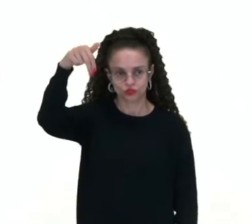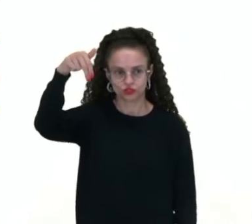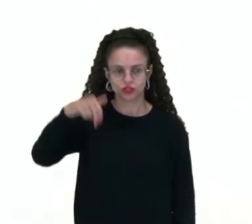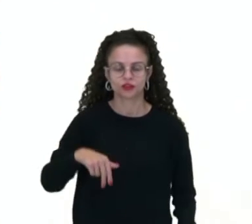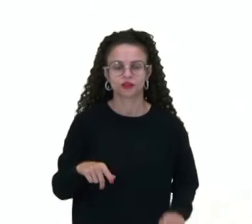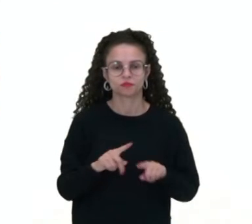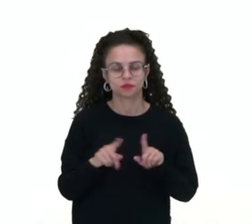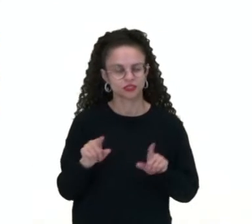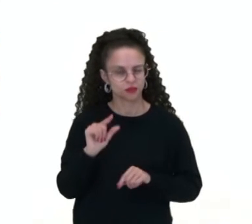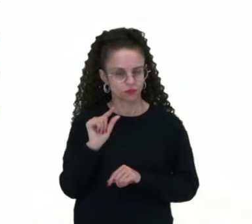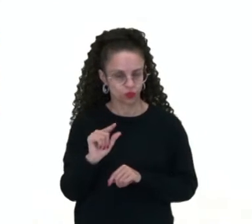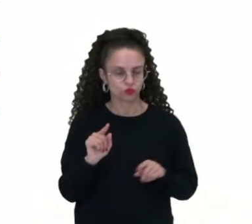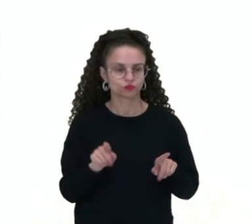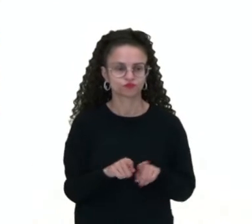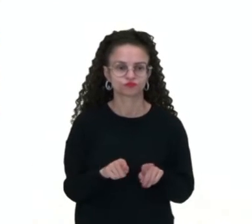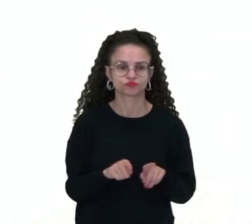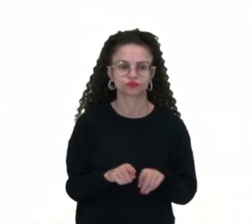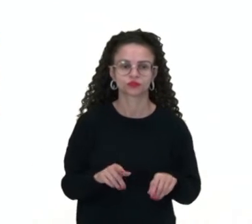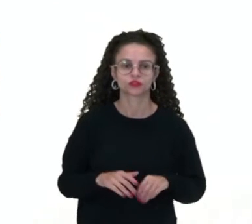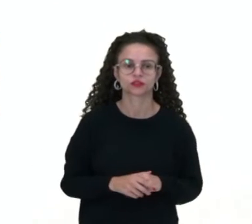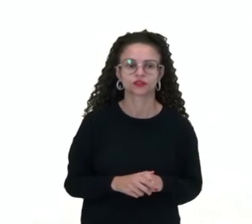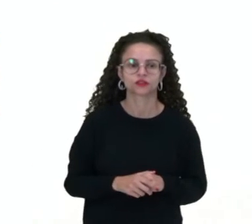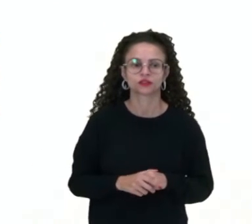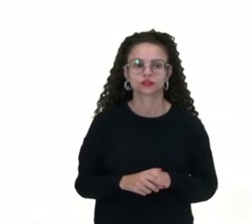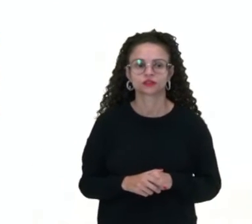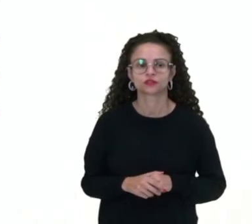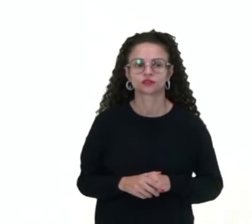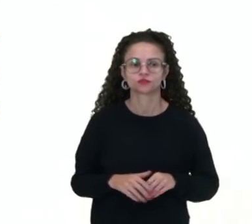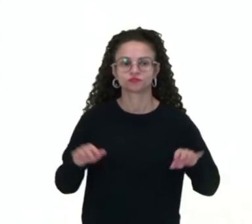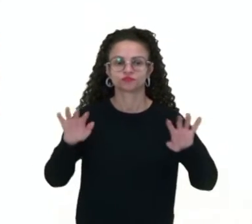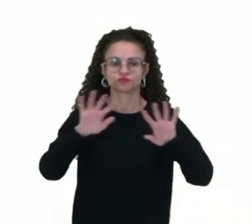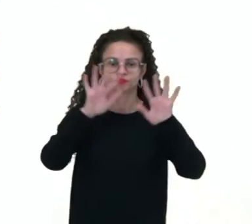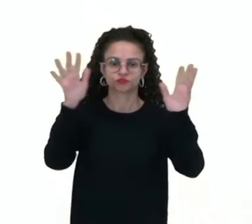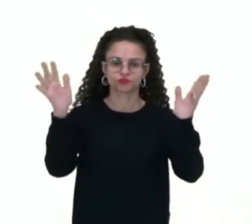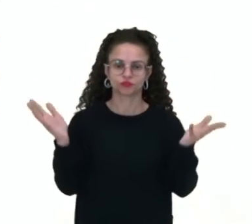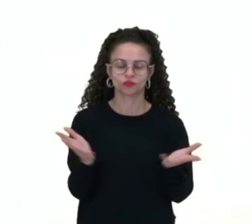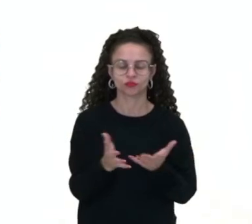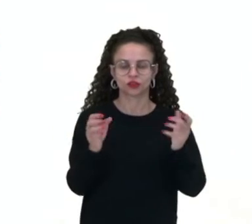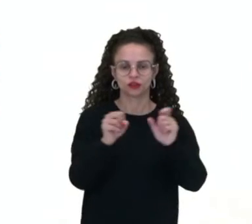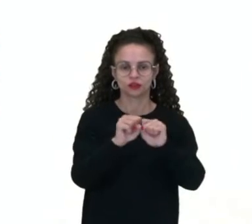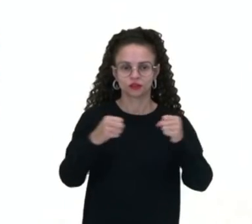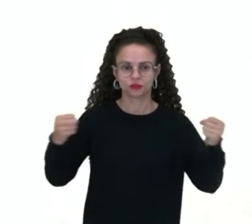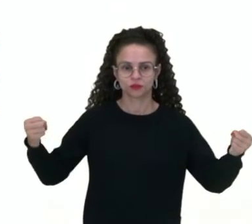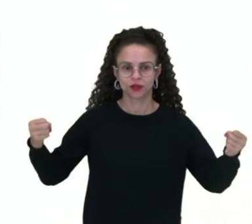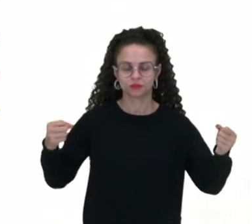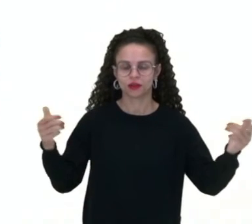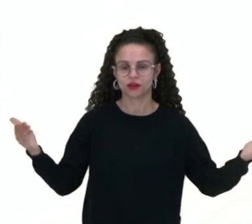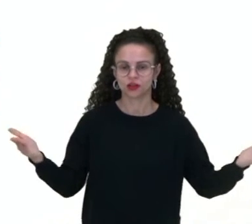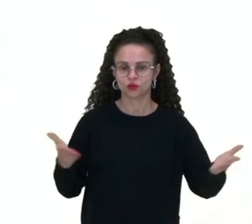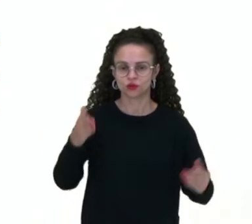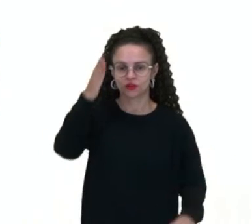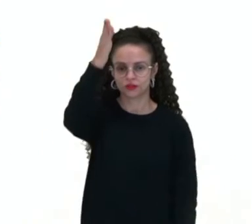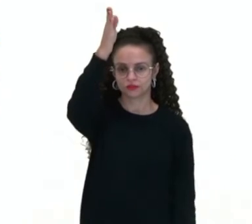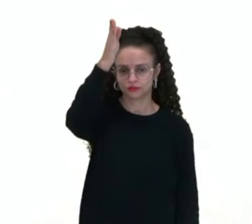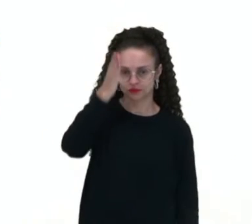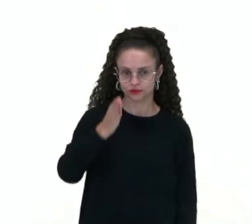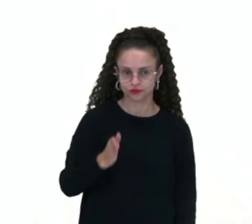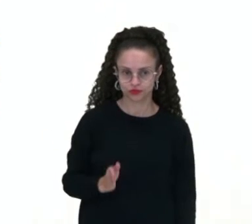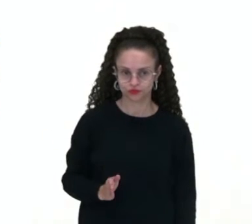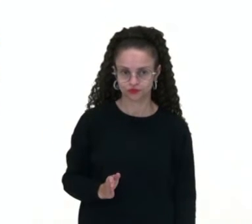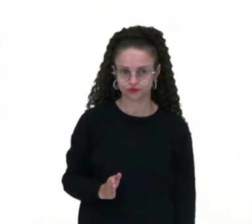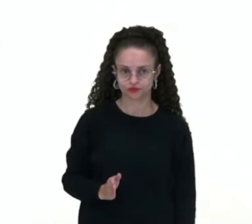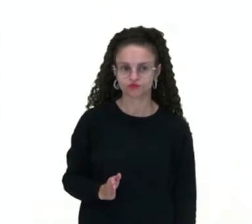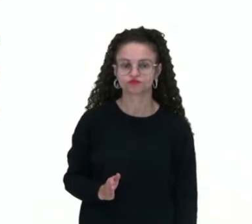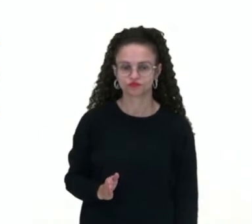menor partezinha, tá bom? Muito bem. Então, olha só para o outro mapa aqui, né? Então, temos a linha agora de referência, o meridiano de